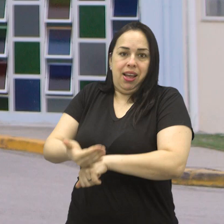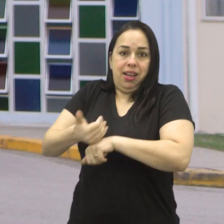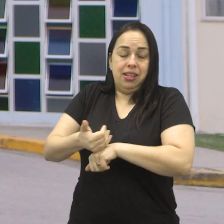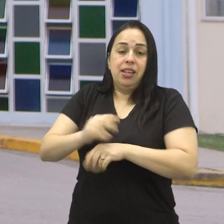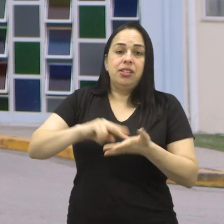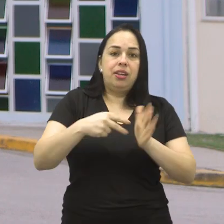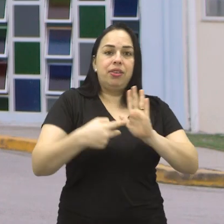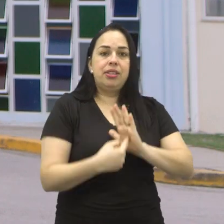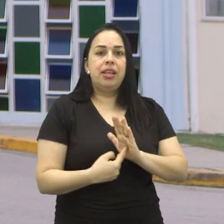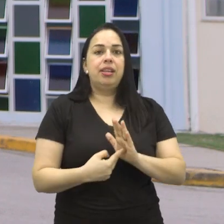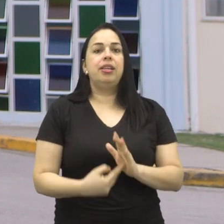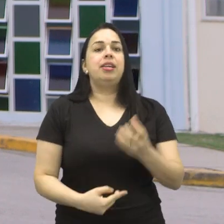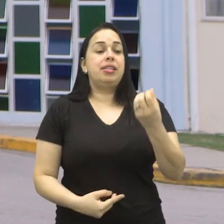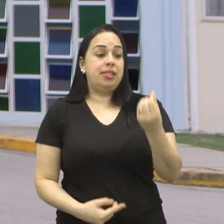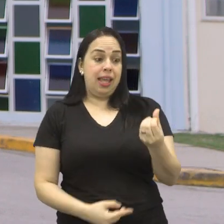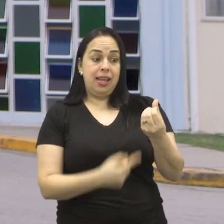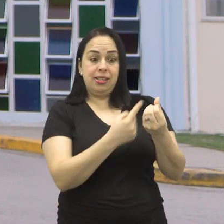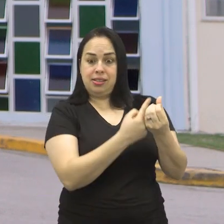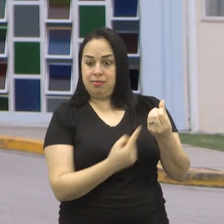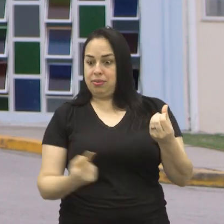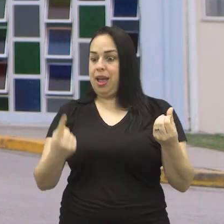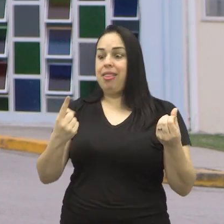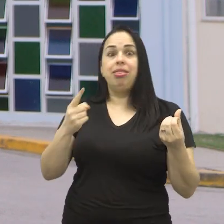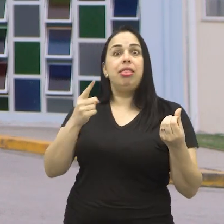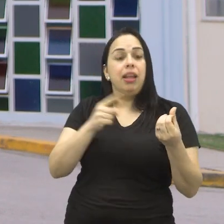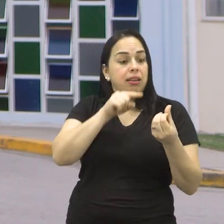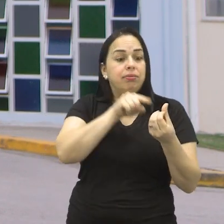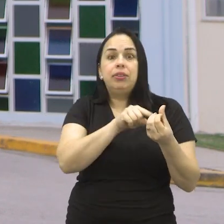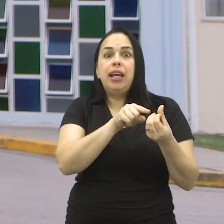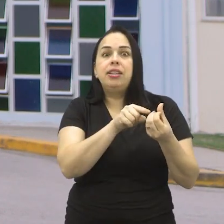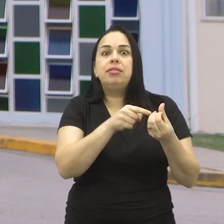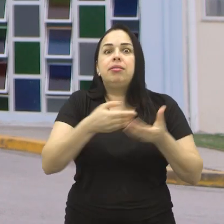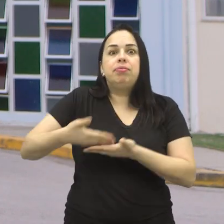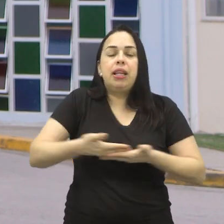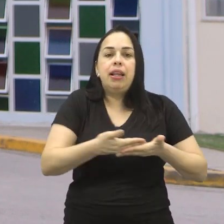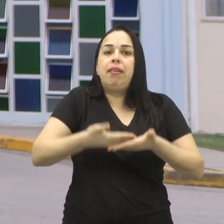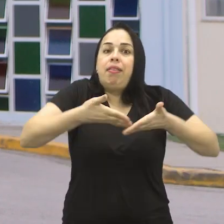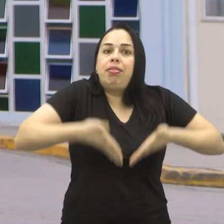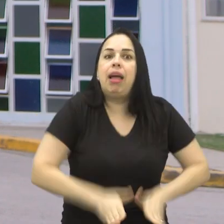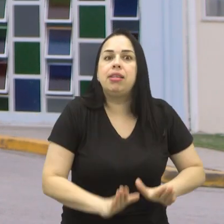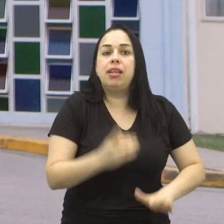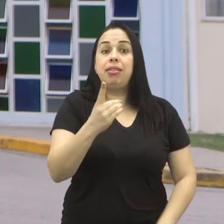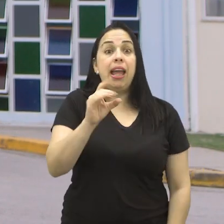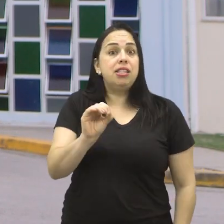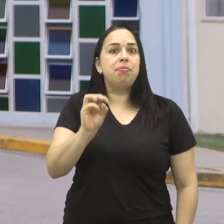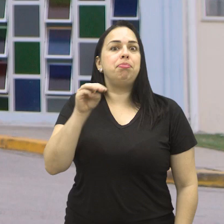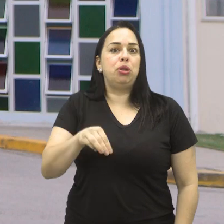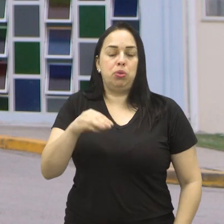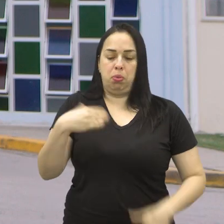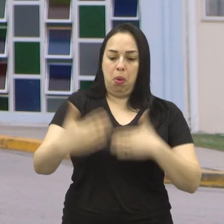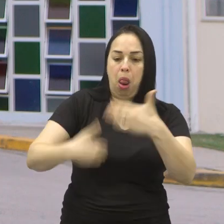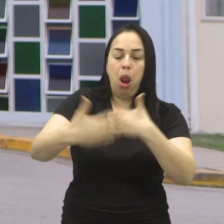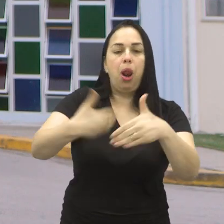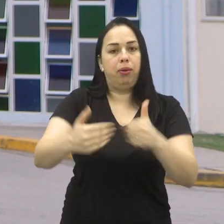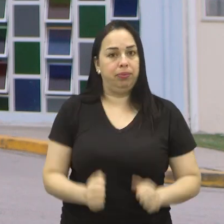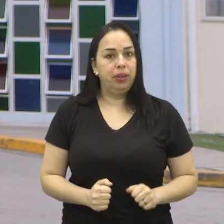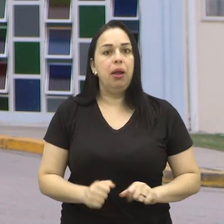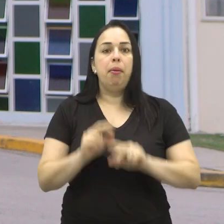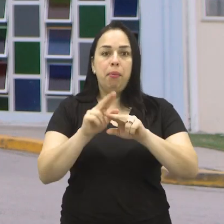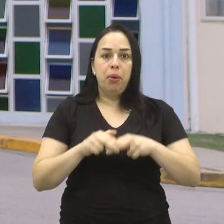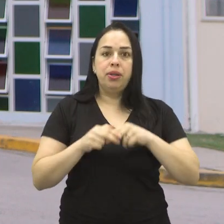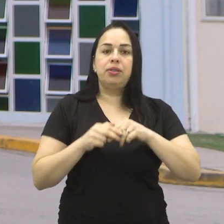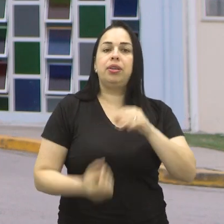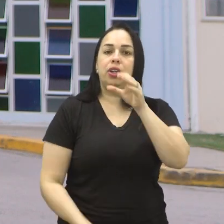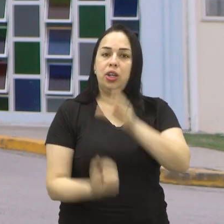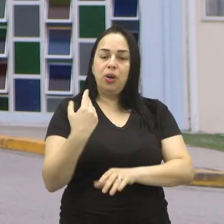anos, o que representa 6 nascimentos prematuros a cada 10 minutos. Com o aumento nesses números, foi criada a campanha